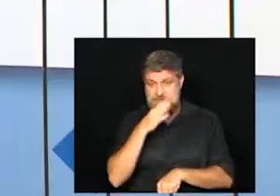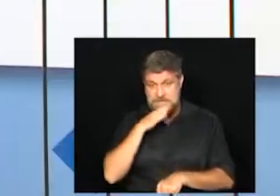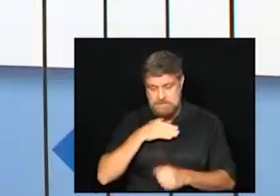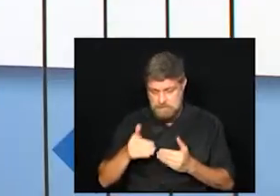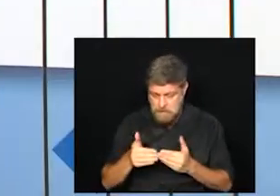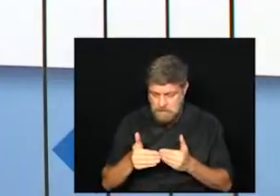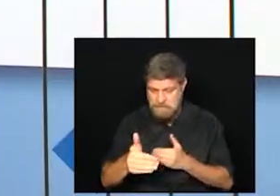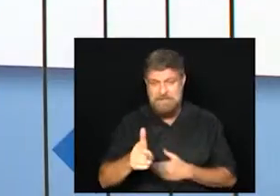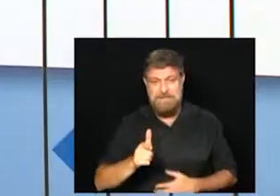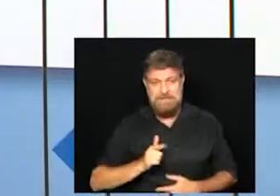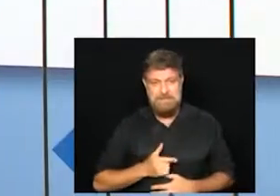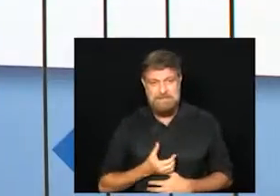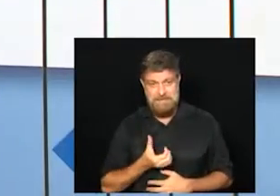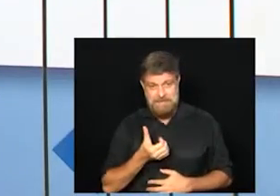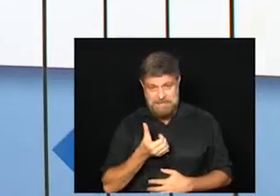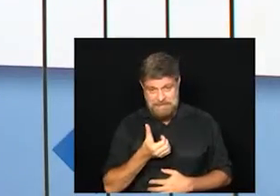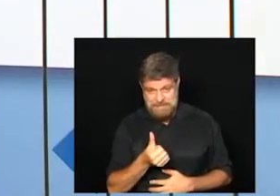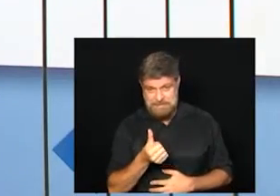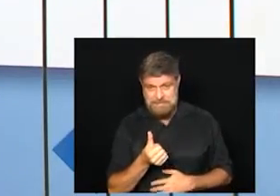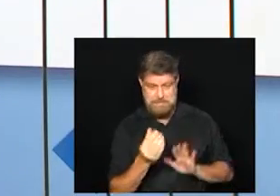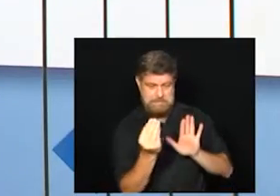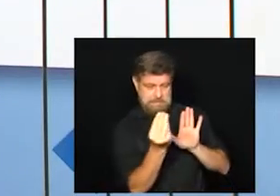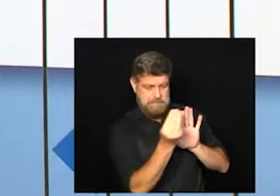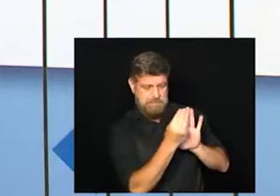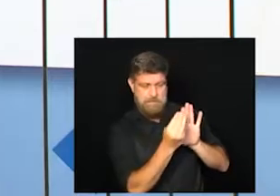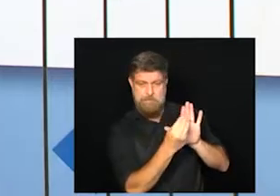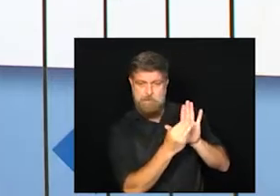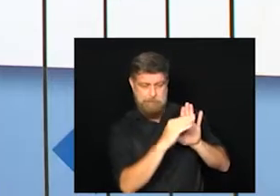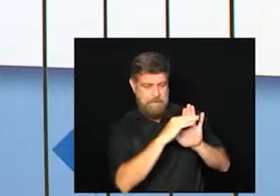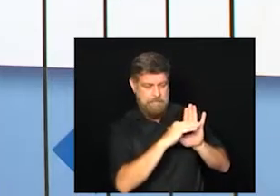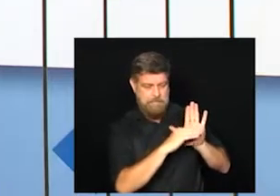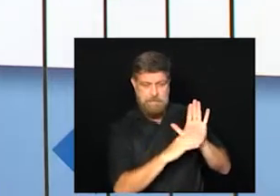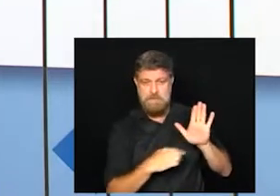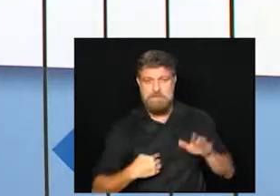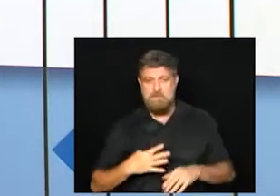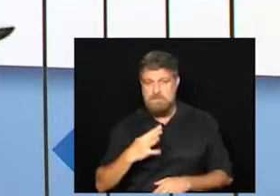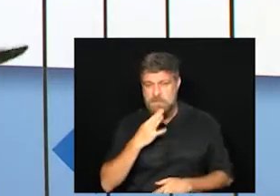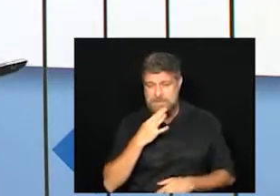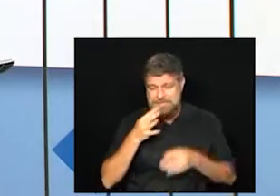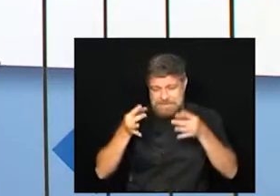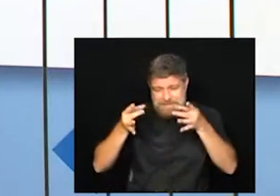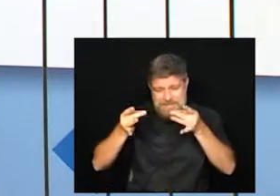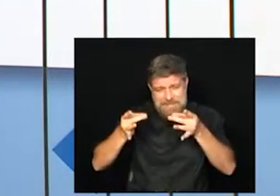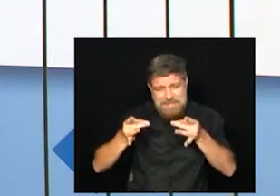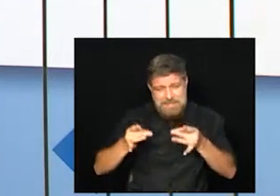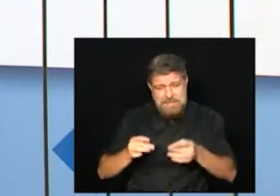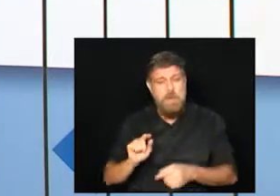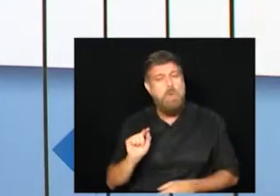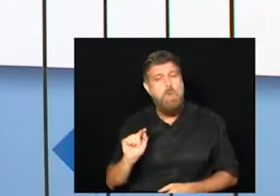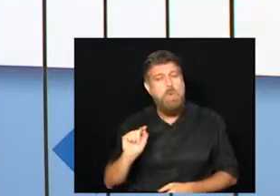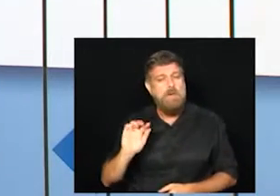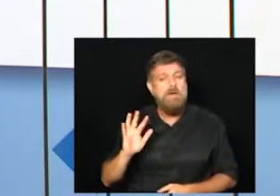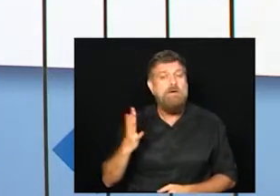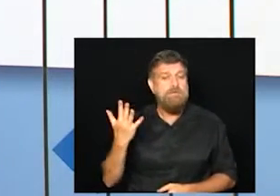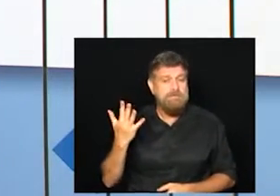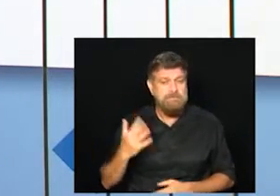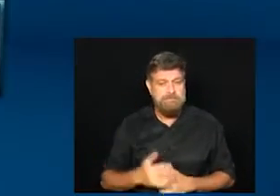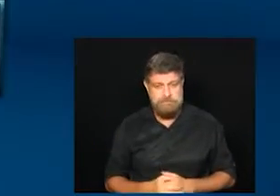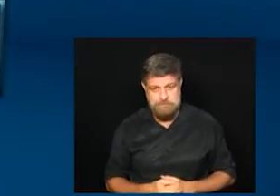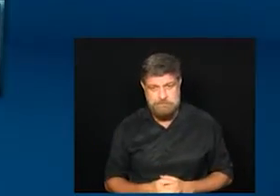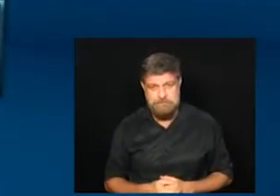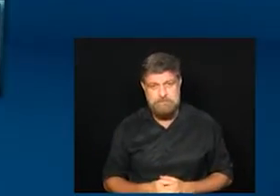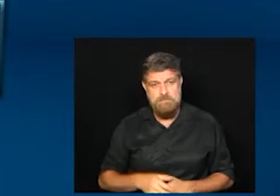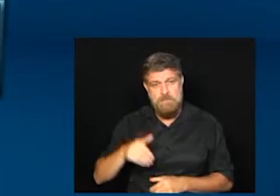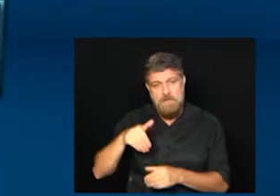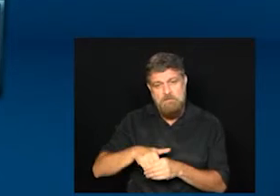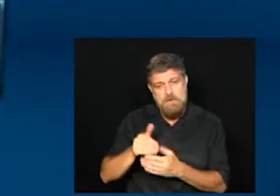e ela tem 6 itens na pauta. E agora a gente vai conhecer detalhadamente quais são eles. A